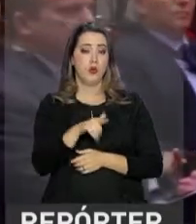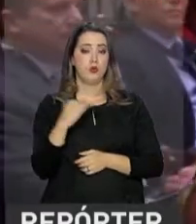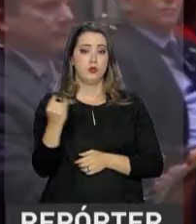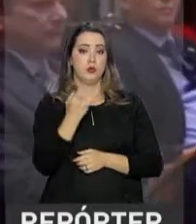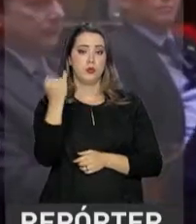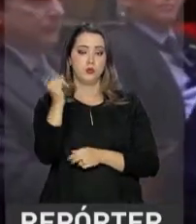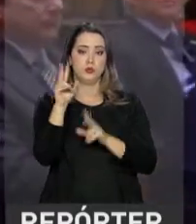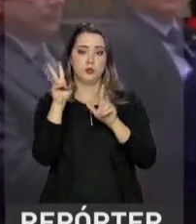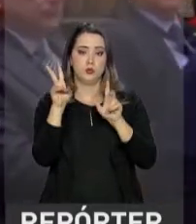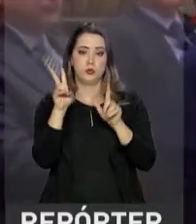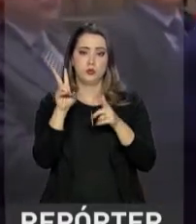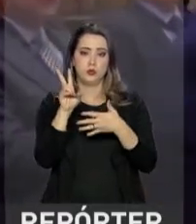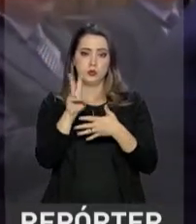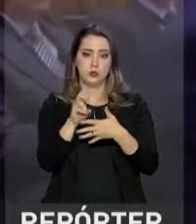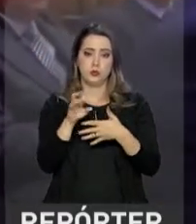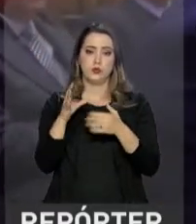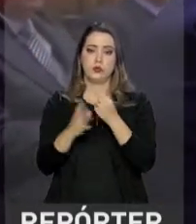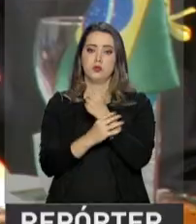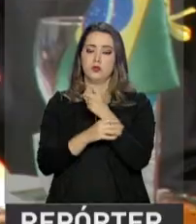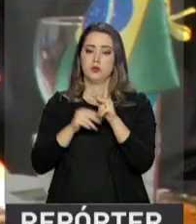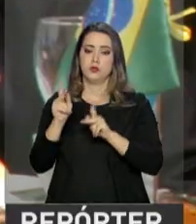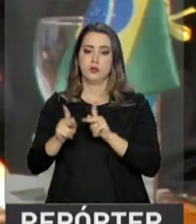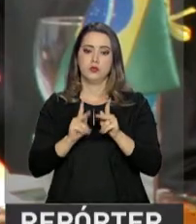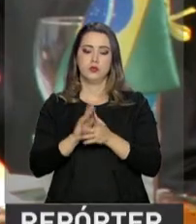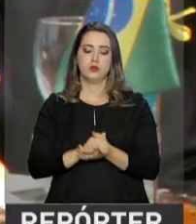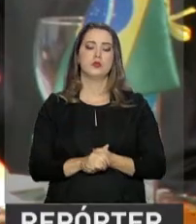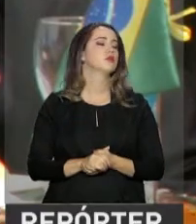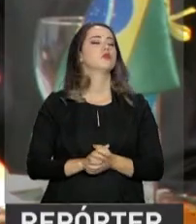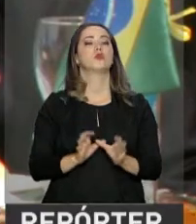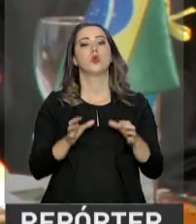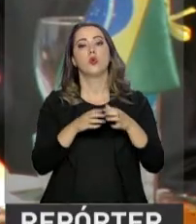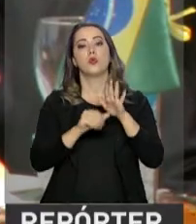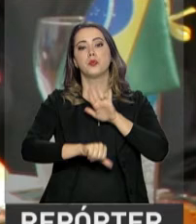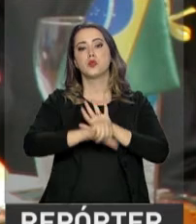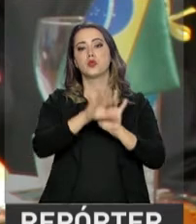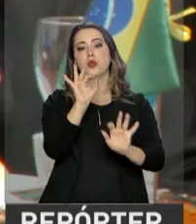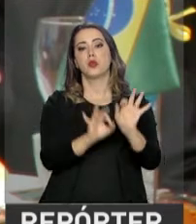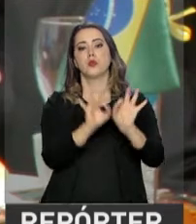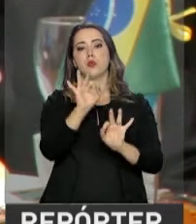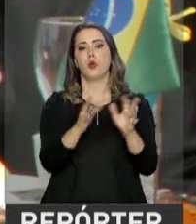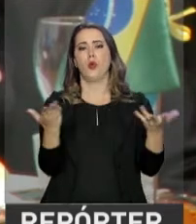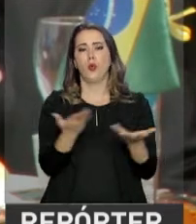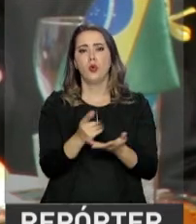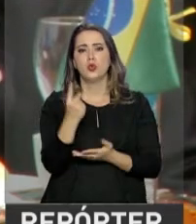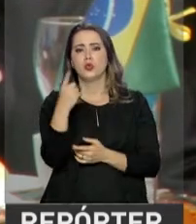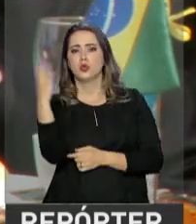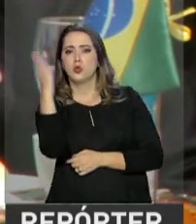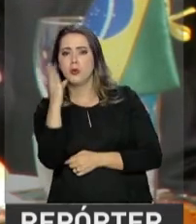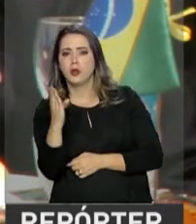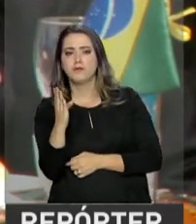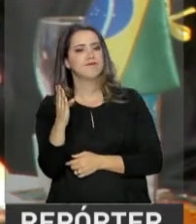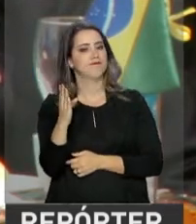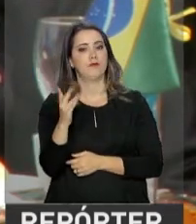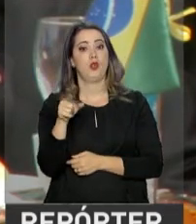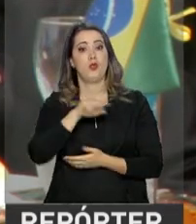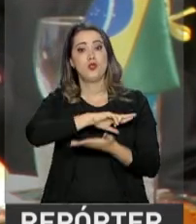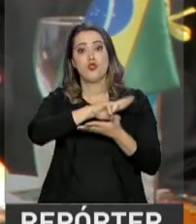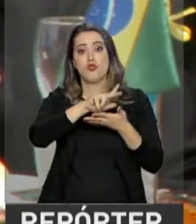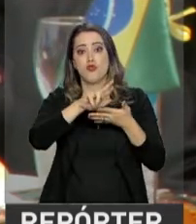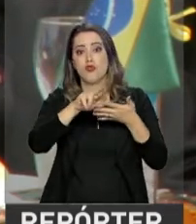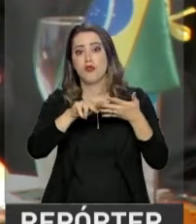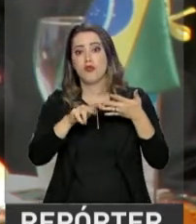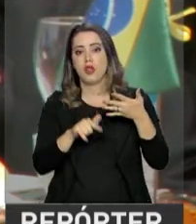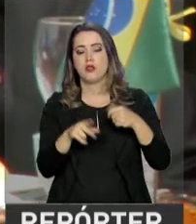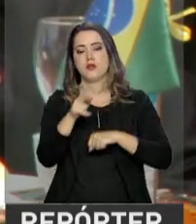no encontro foi a segurança pública o crime organizado hoje não é mais nacional ele é transnacional ele